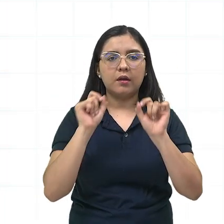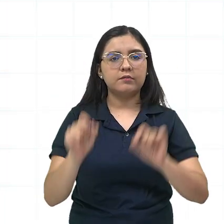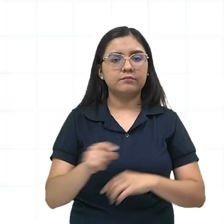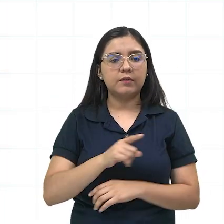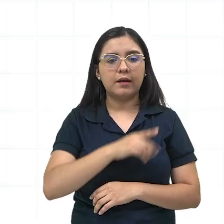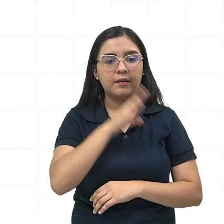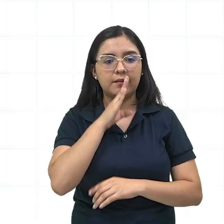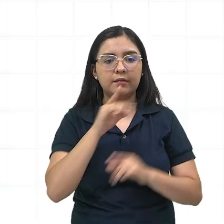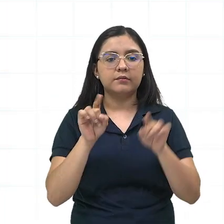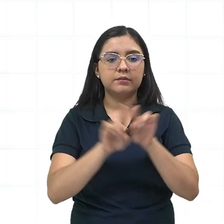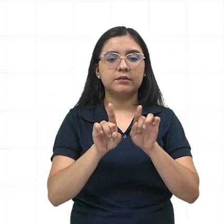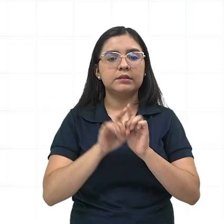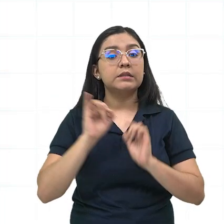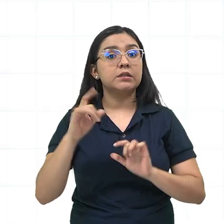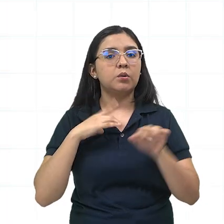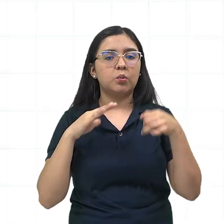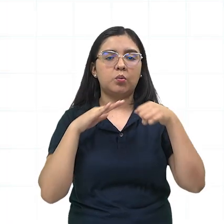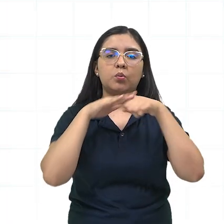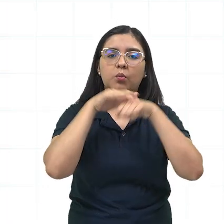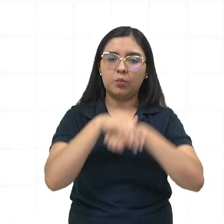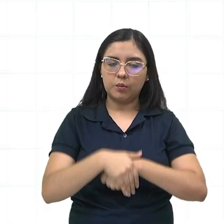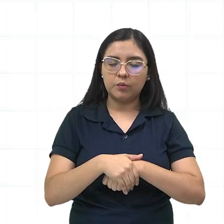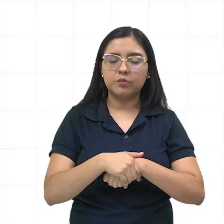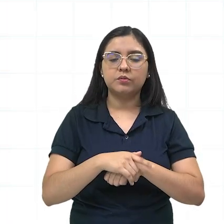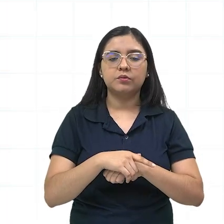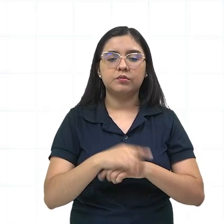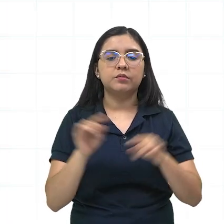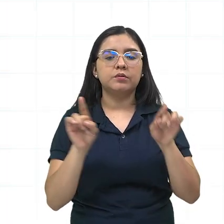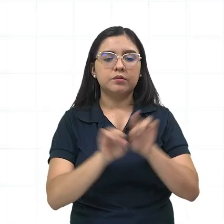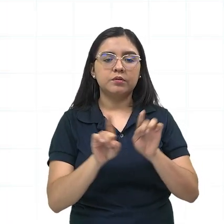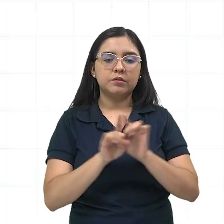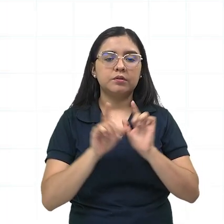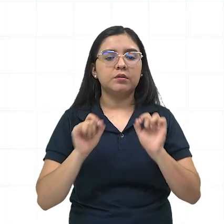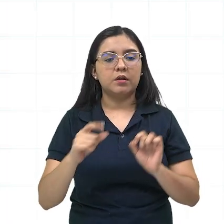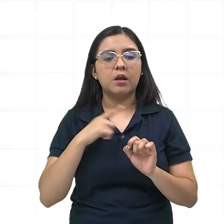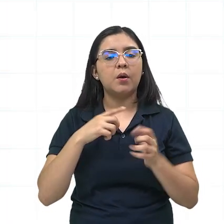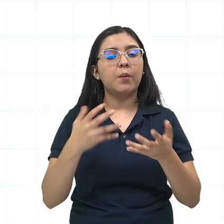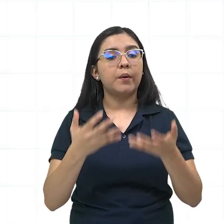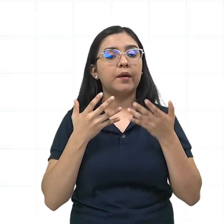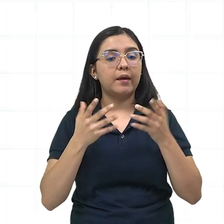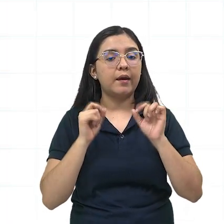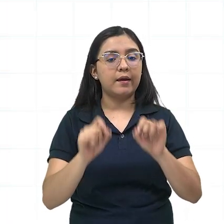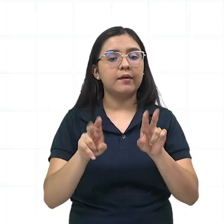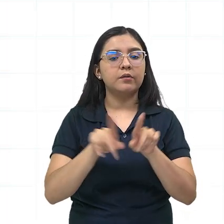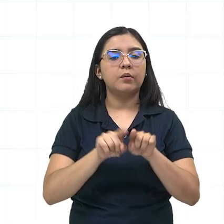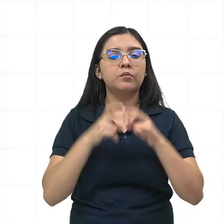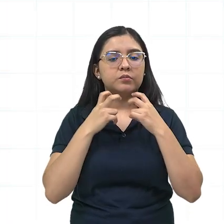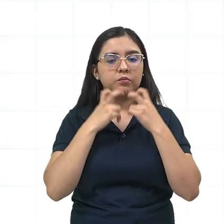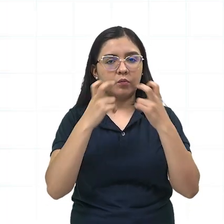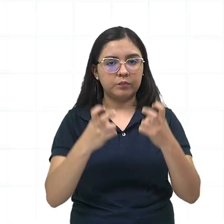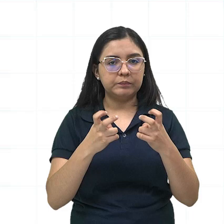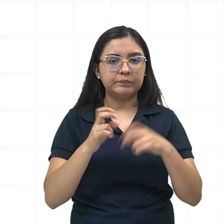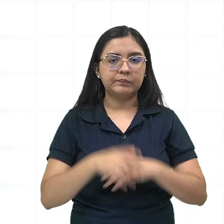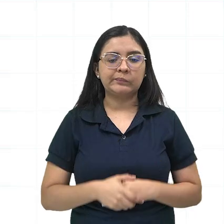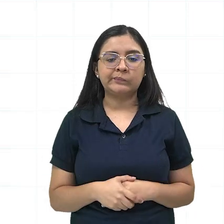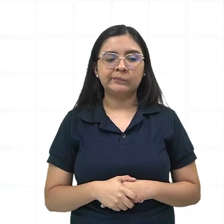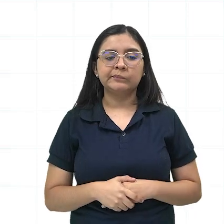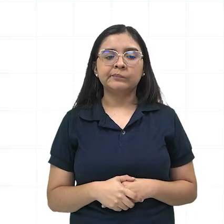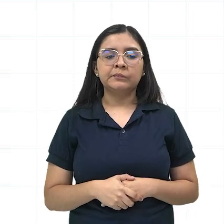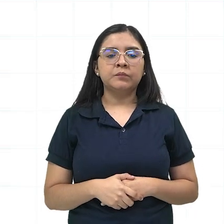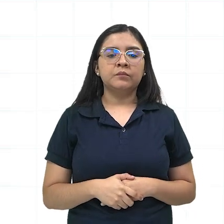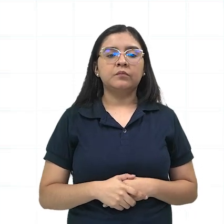calado. Se na calada da noite eu me dano, quero lançar um grito